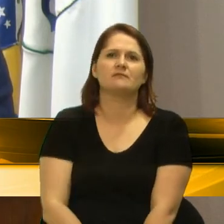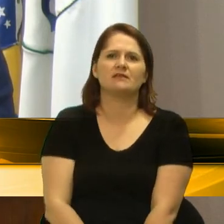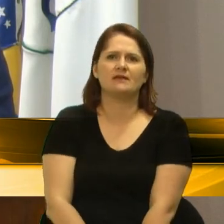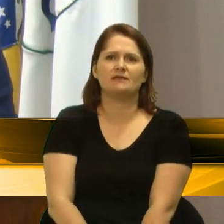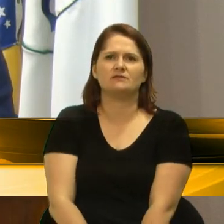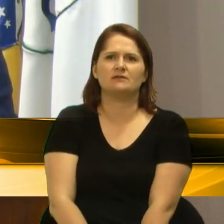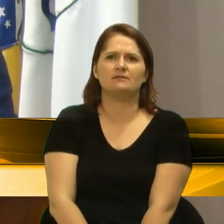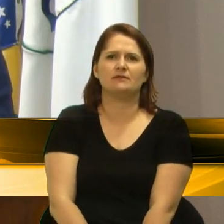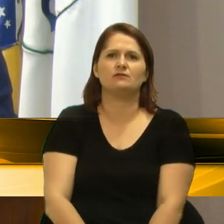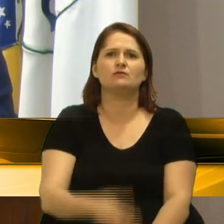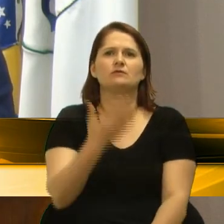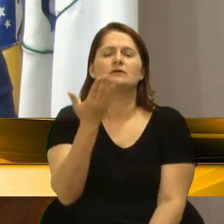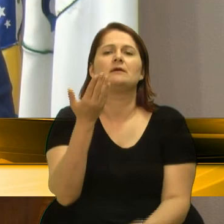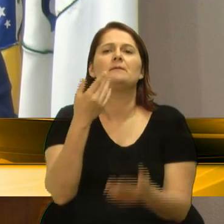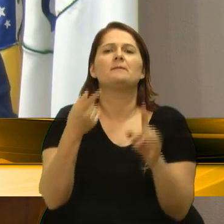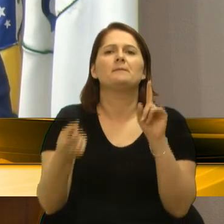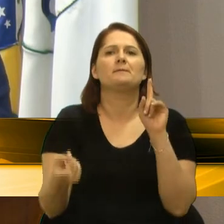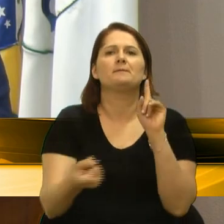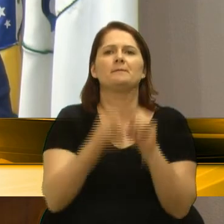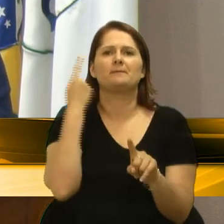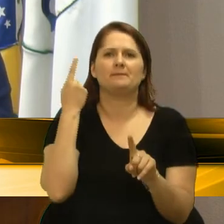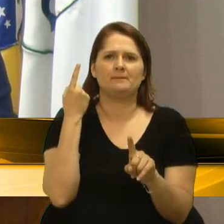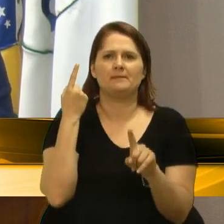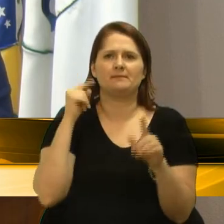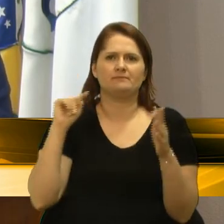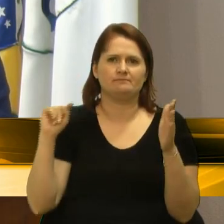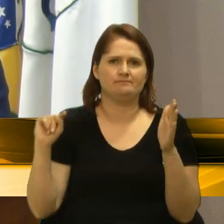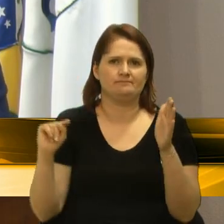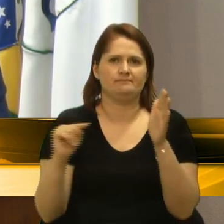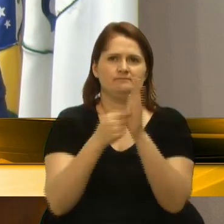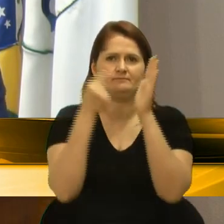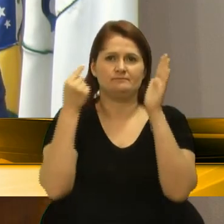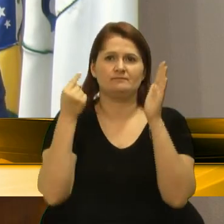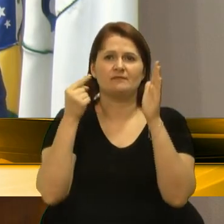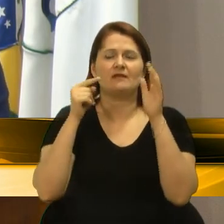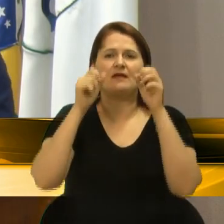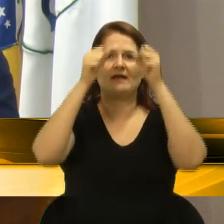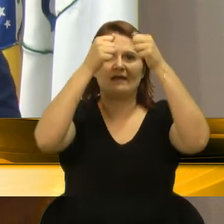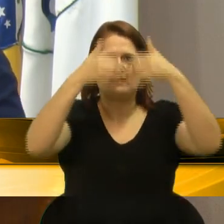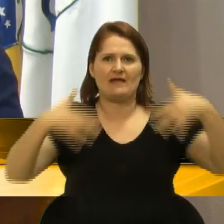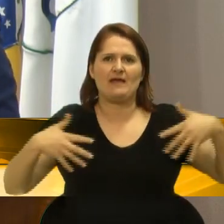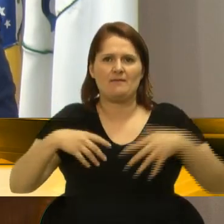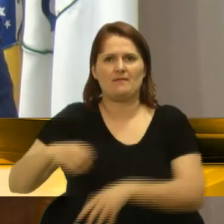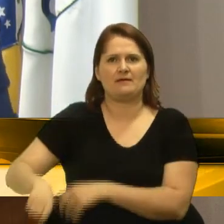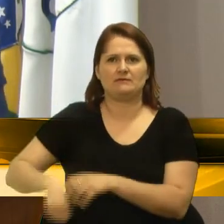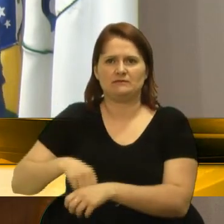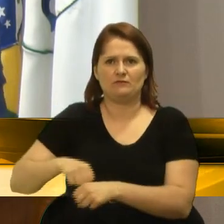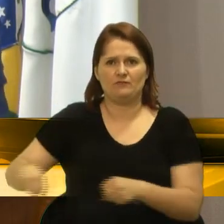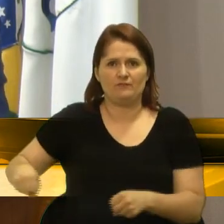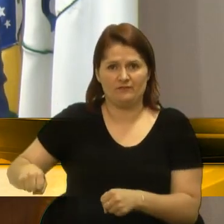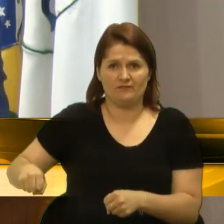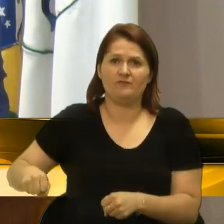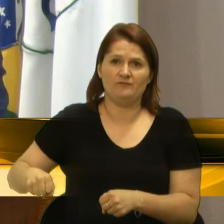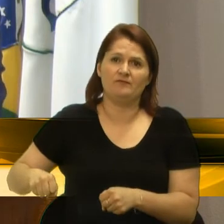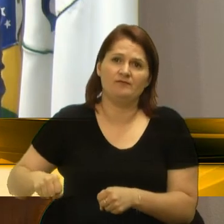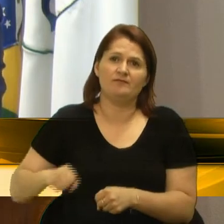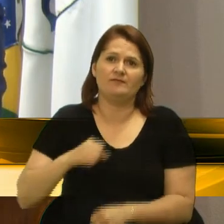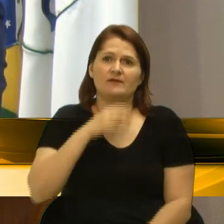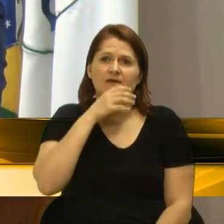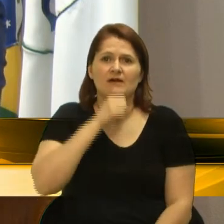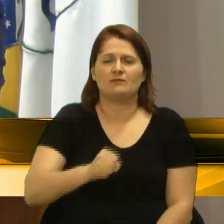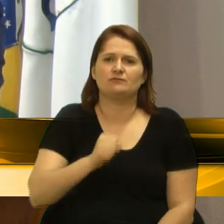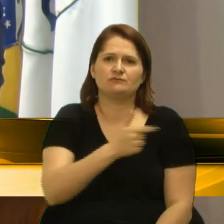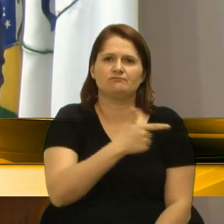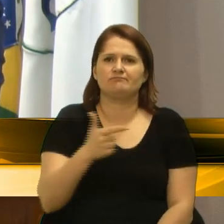denúncia protocolada, que foi em deferimento da bênção dos freis na Praça Dante Alighieri, não teria a força necessária para trazer o processo a este